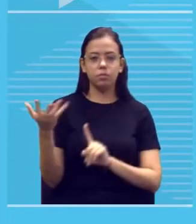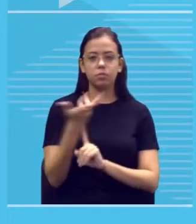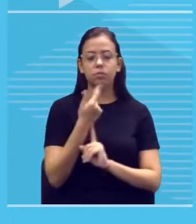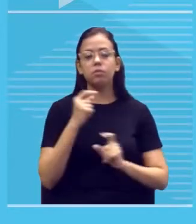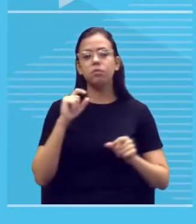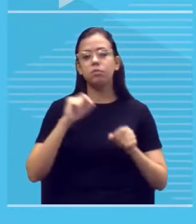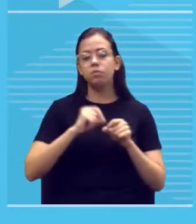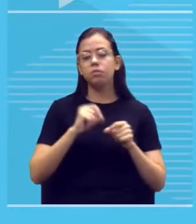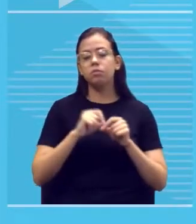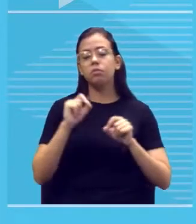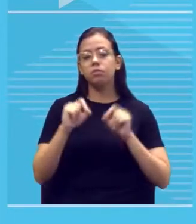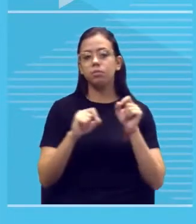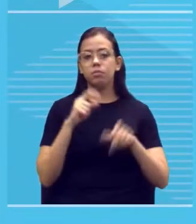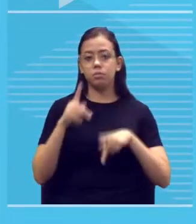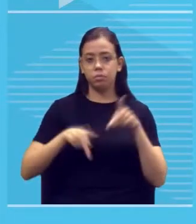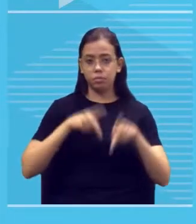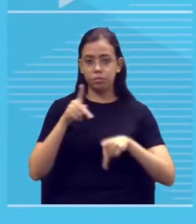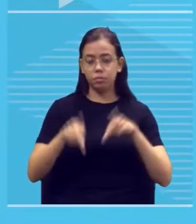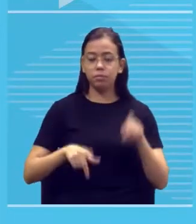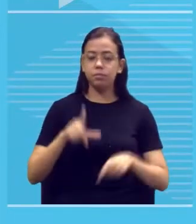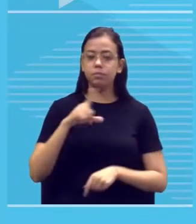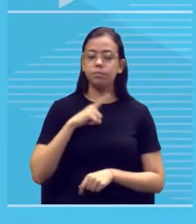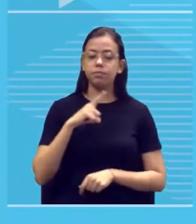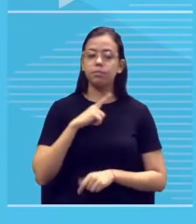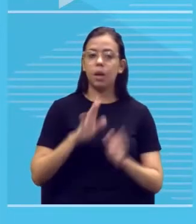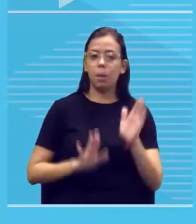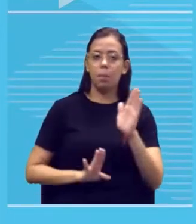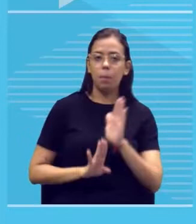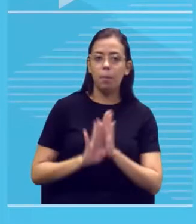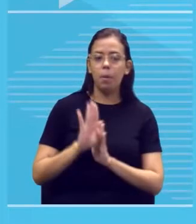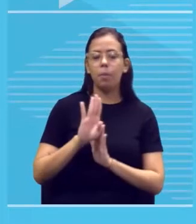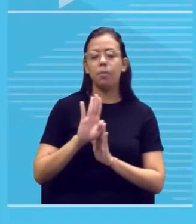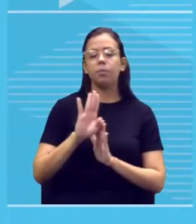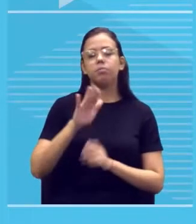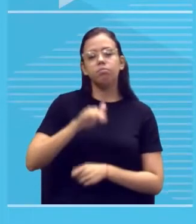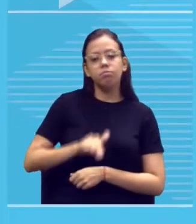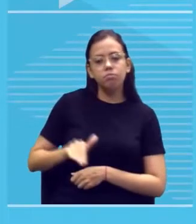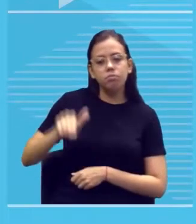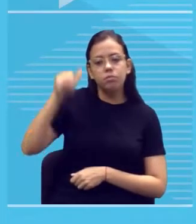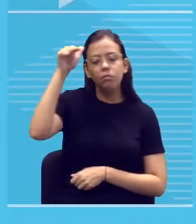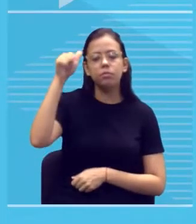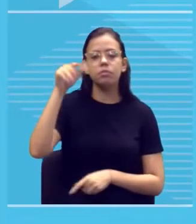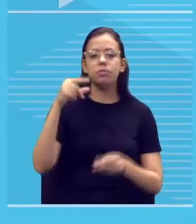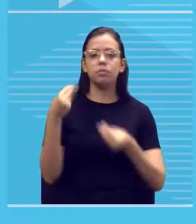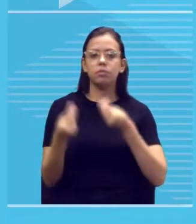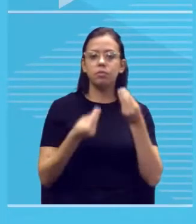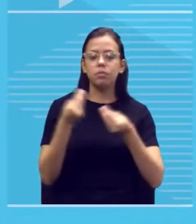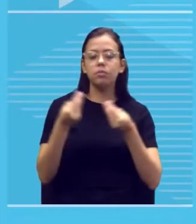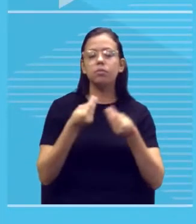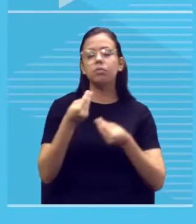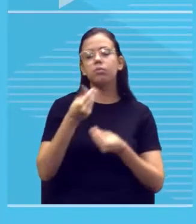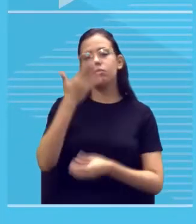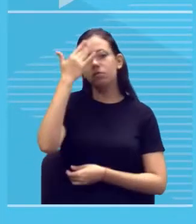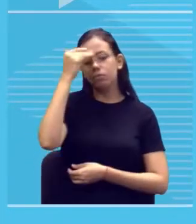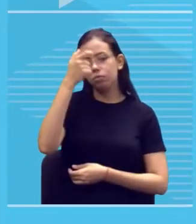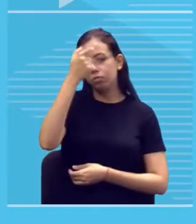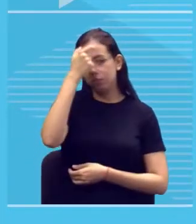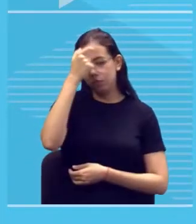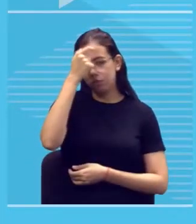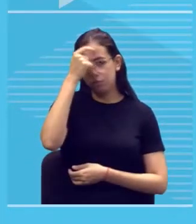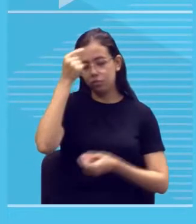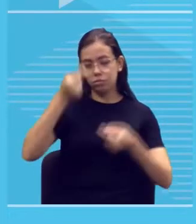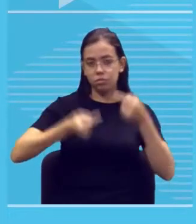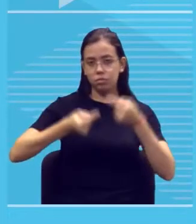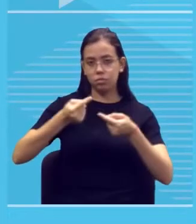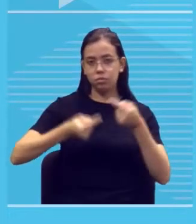fazer com que a população tenha um crescimento desde pequeno dessa consciência política para que isso não